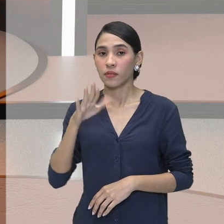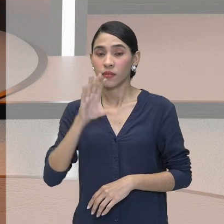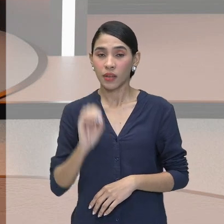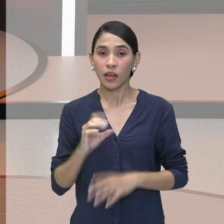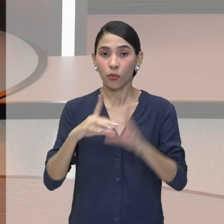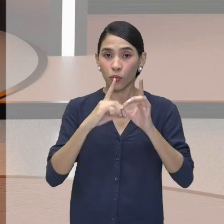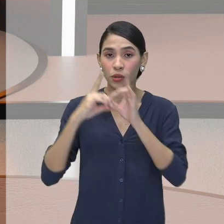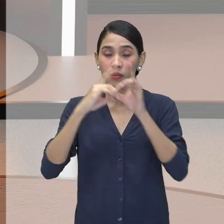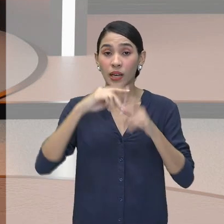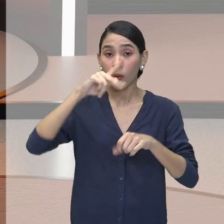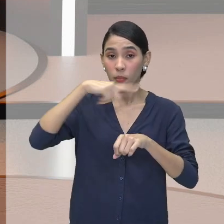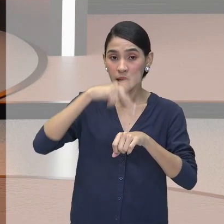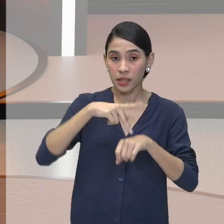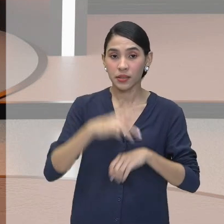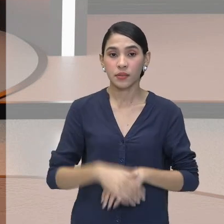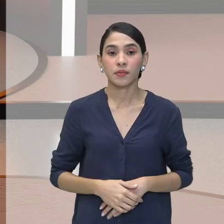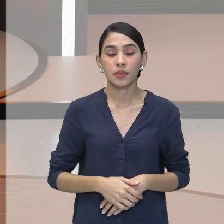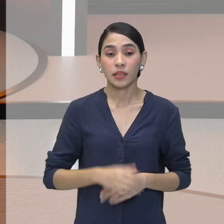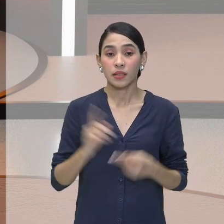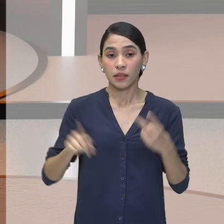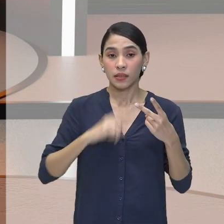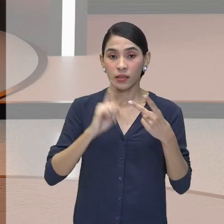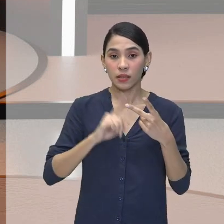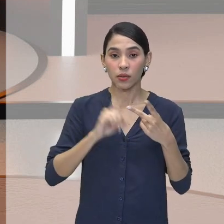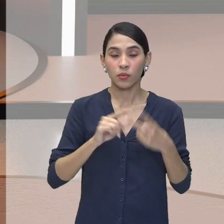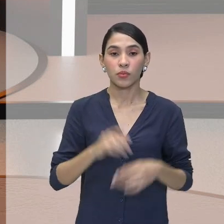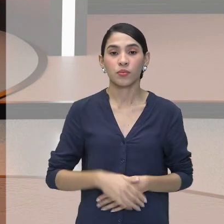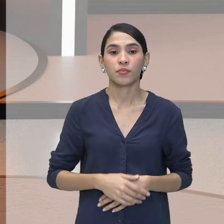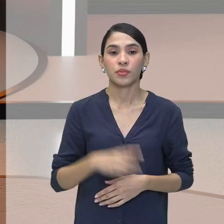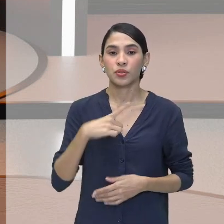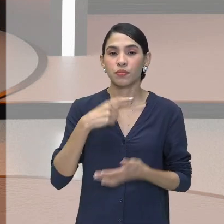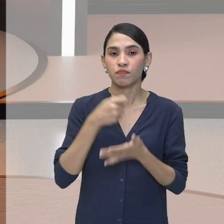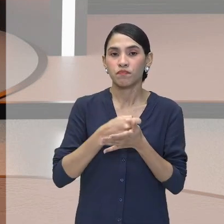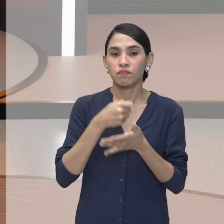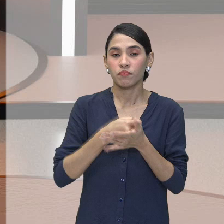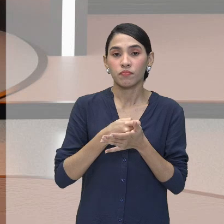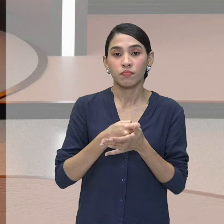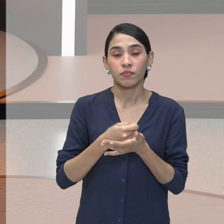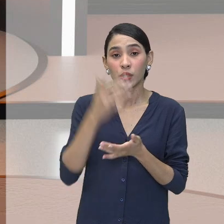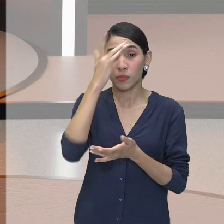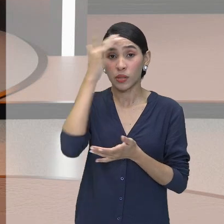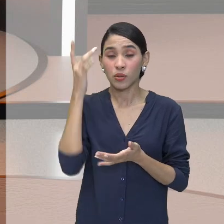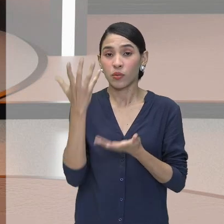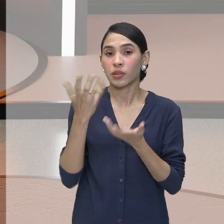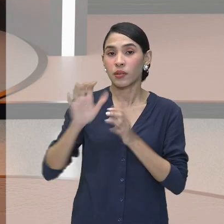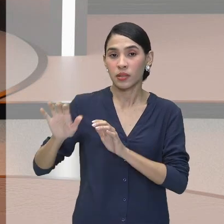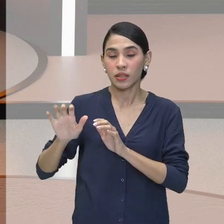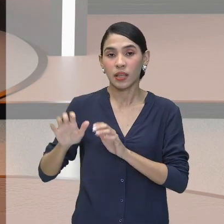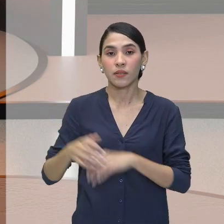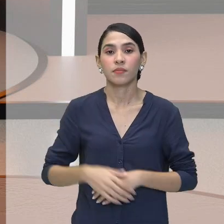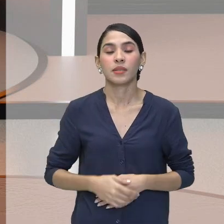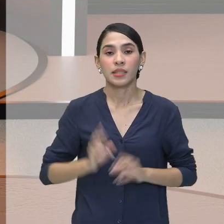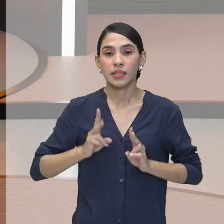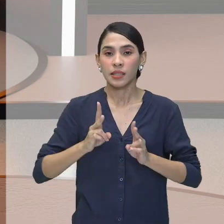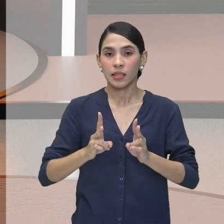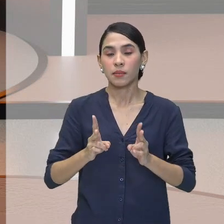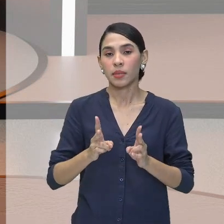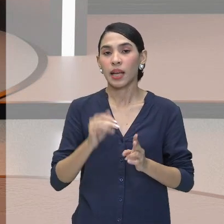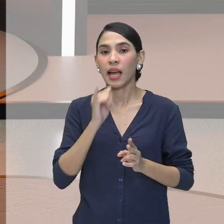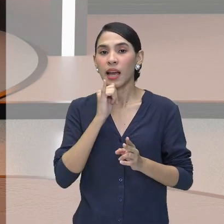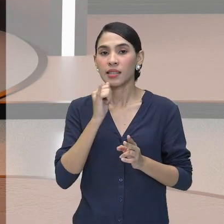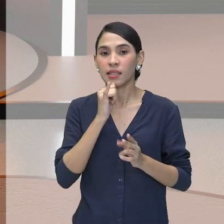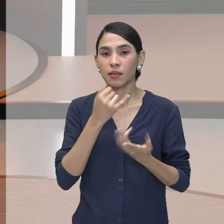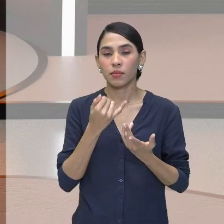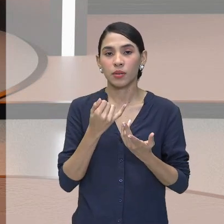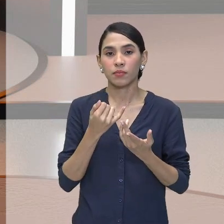país. Segundo, uma dura repressão aos opositores. Ele não vai deixar barato. Alguém se opõe a